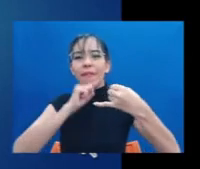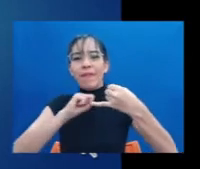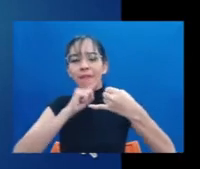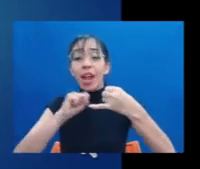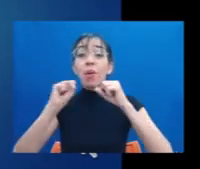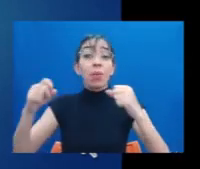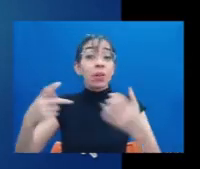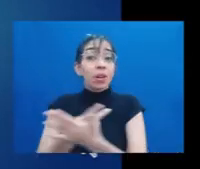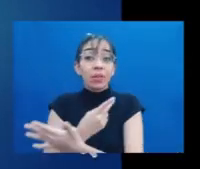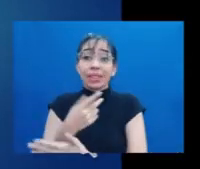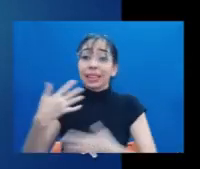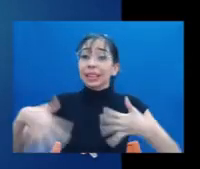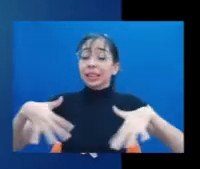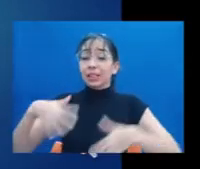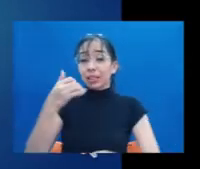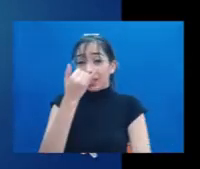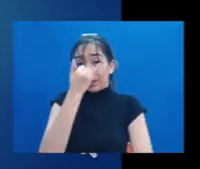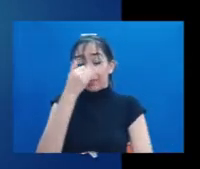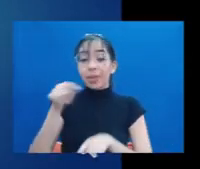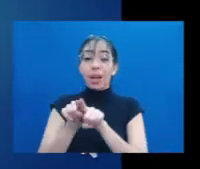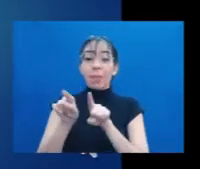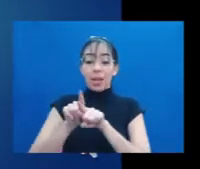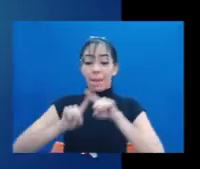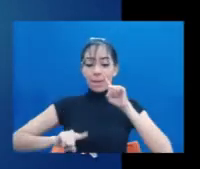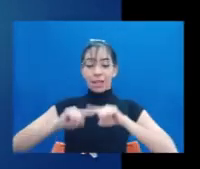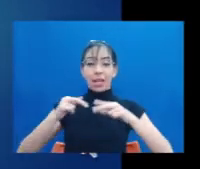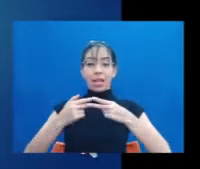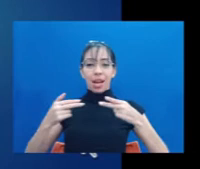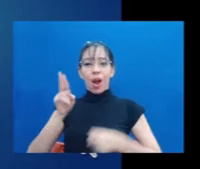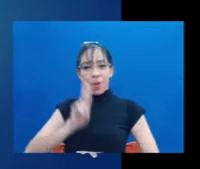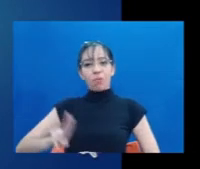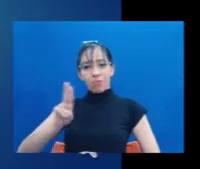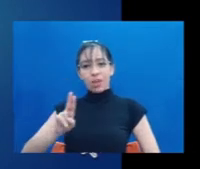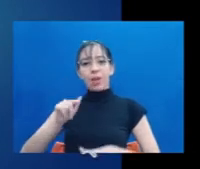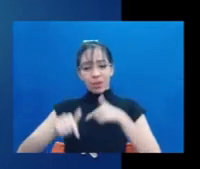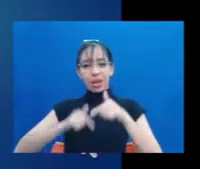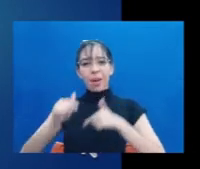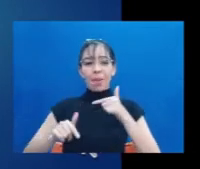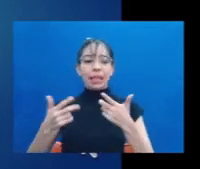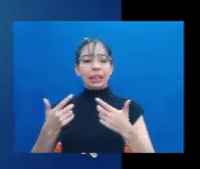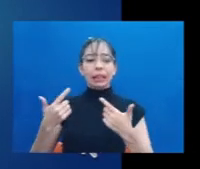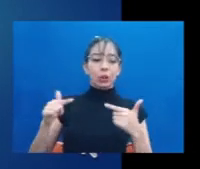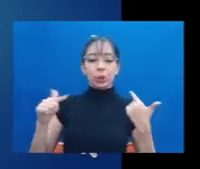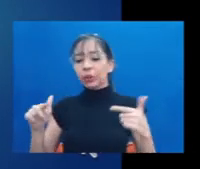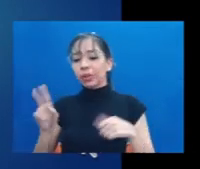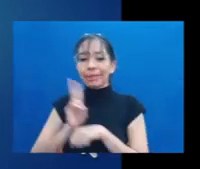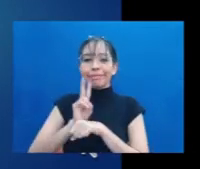fios ali descascados, isso daí tem tudo para dar errado. Material de trabalho inadequado, ou seja, as pessoas têm que ali